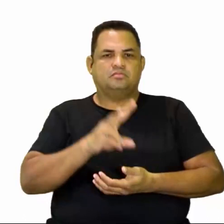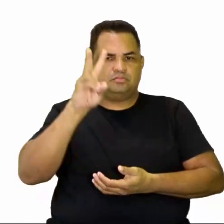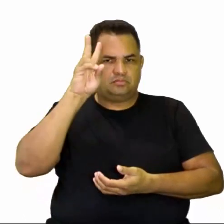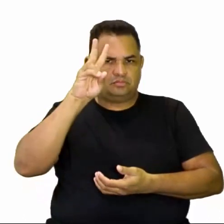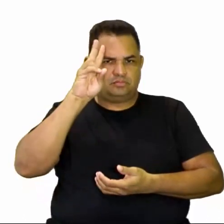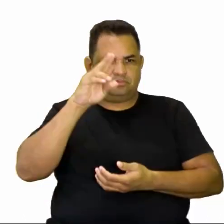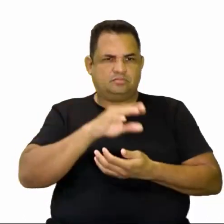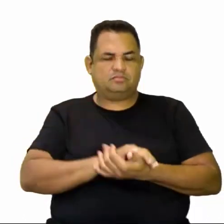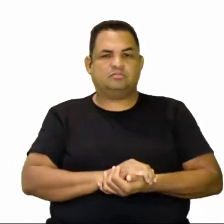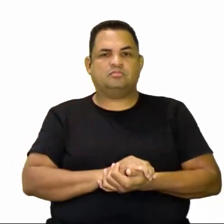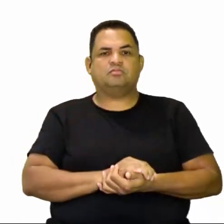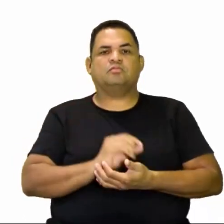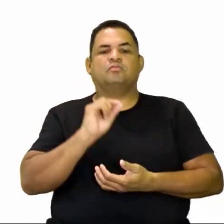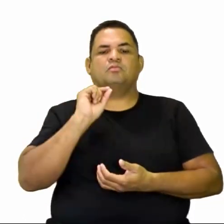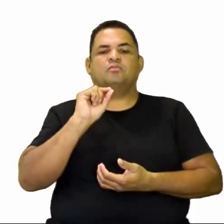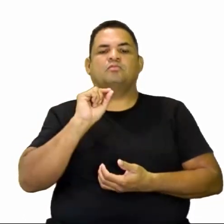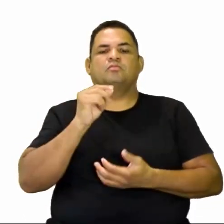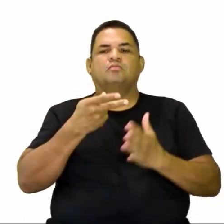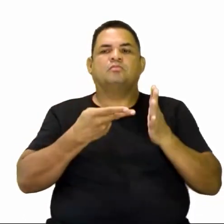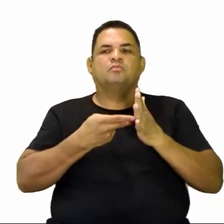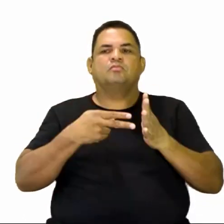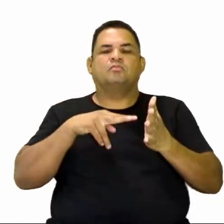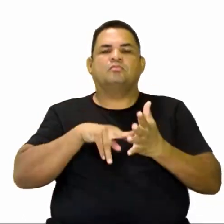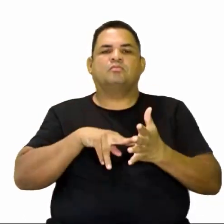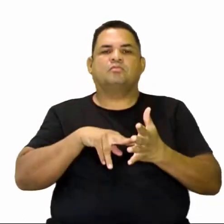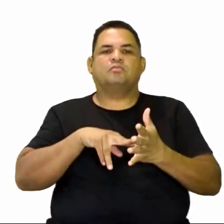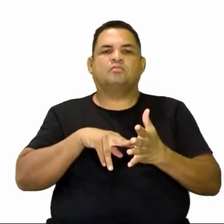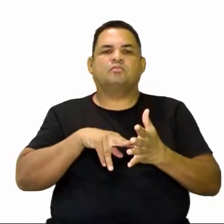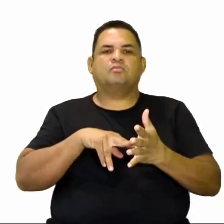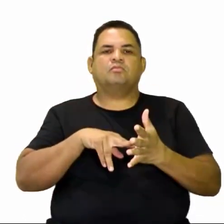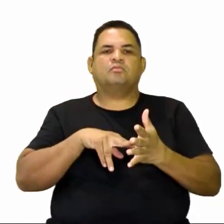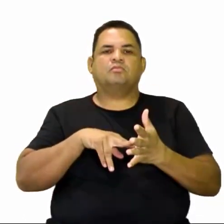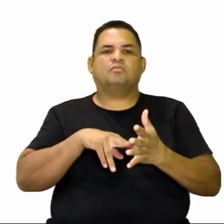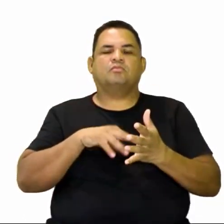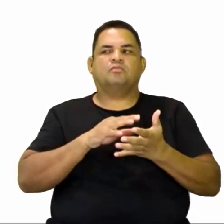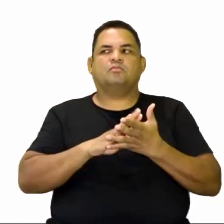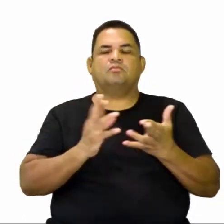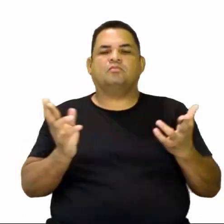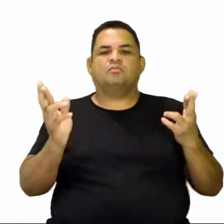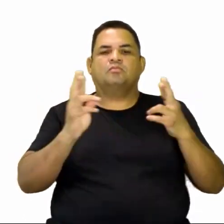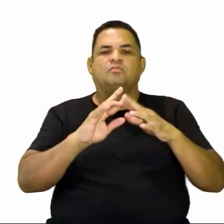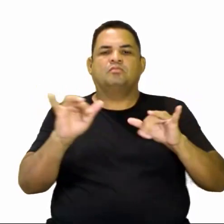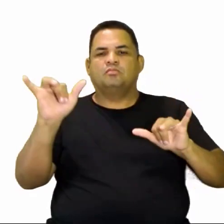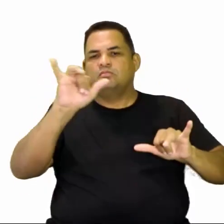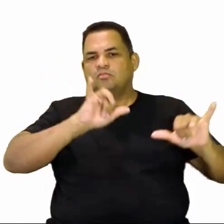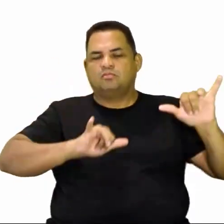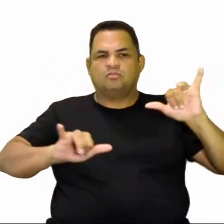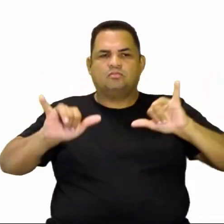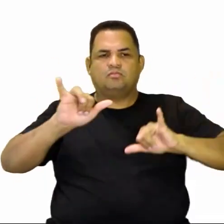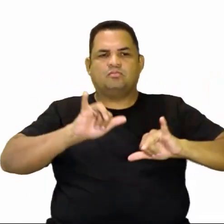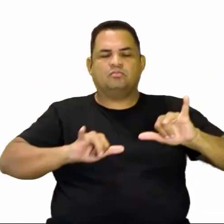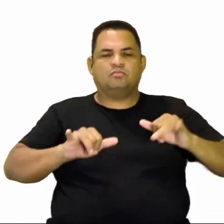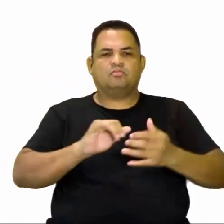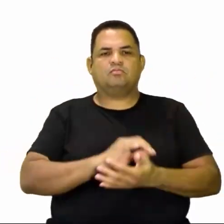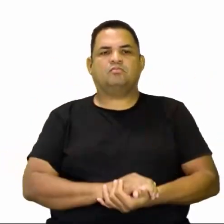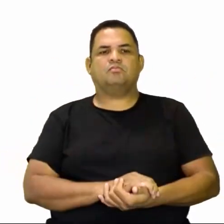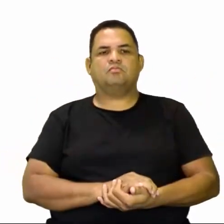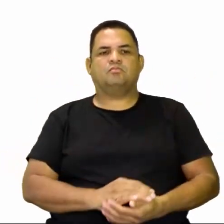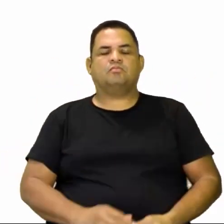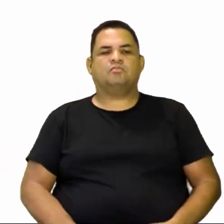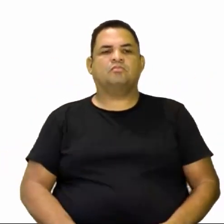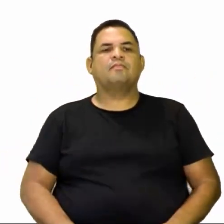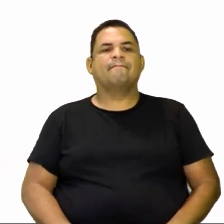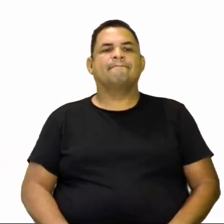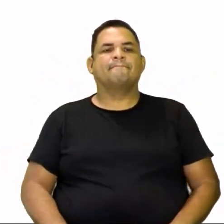relembrando o que significa uma reação química. Olha só,